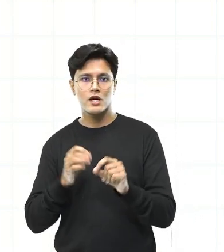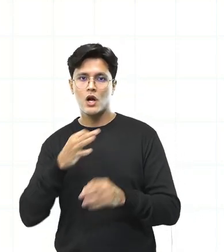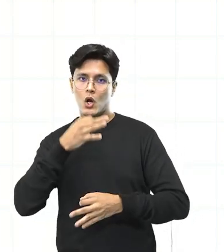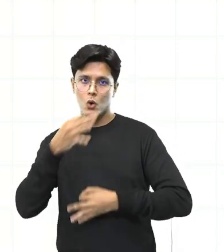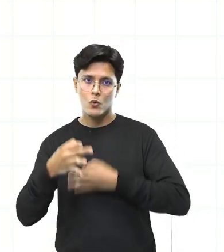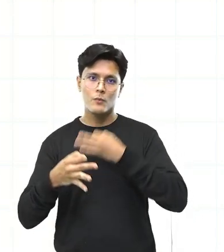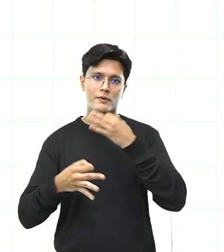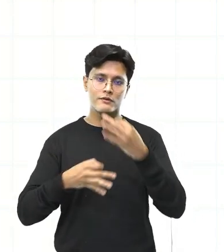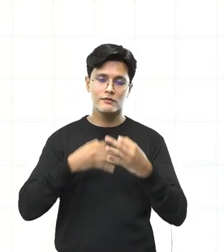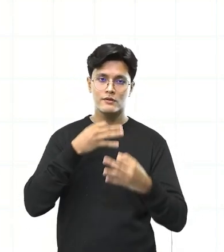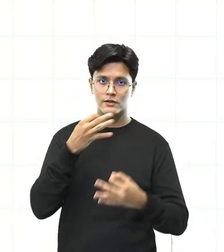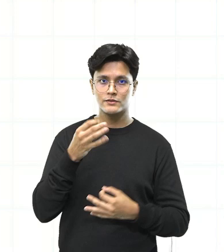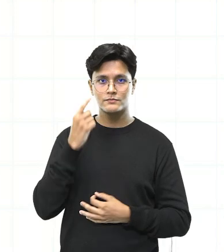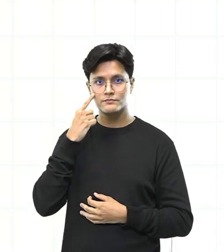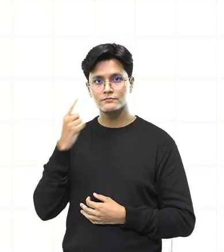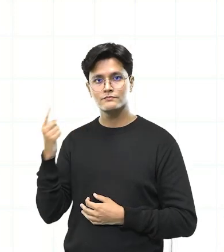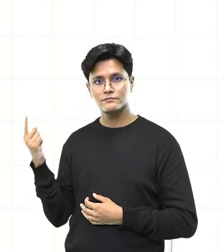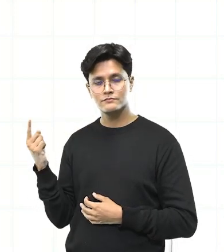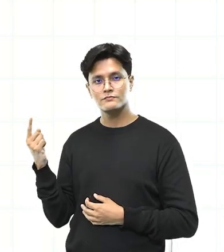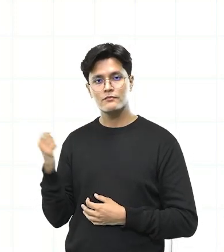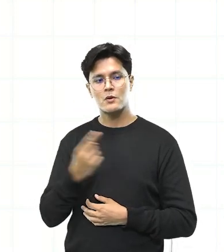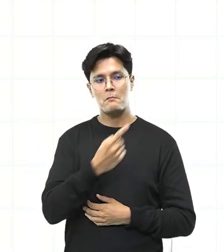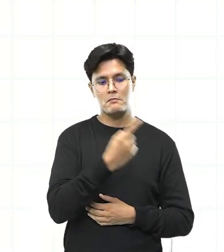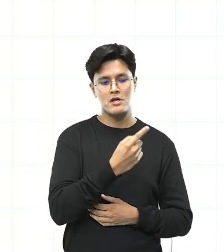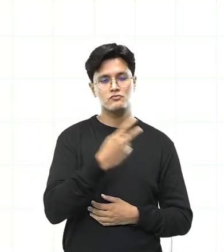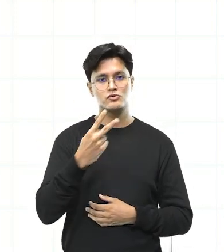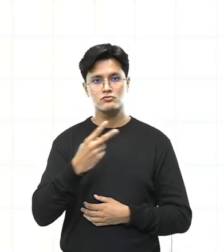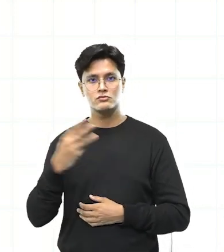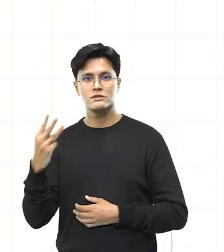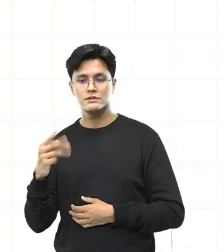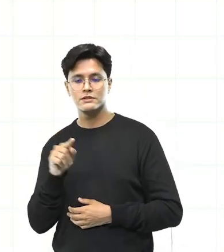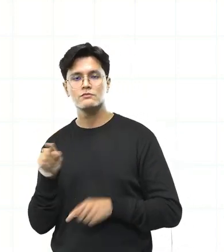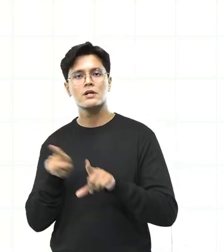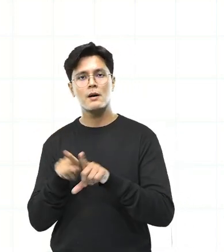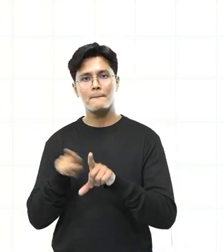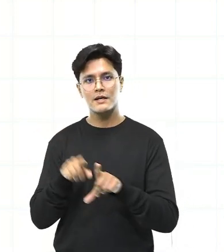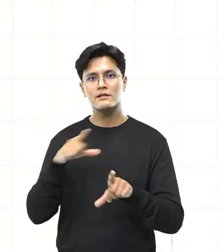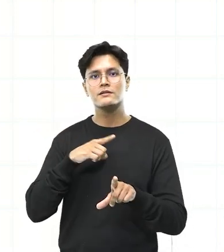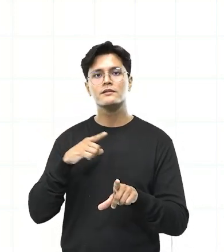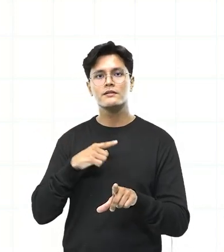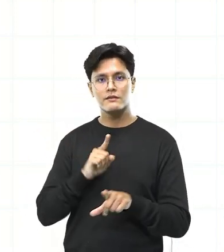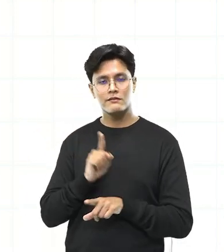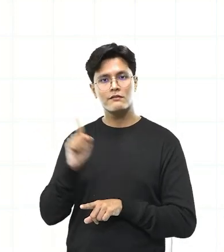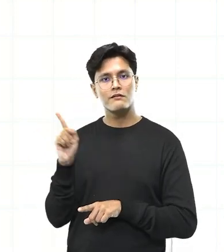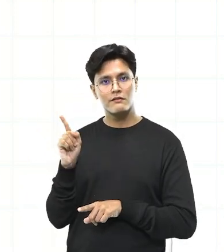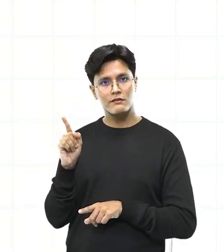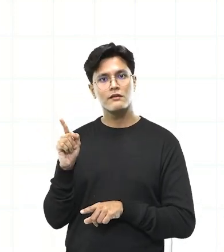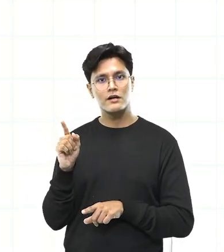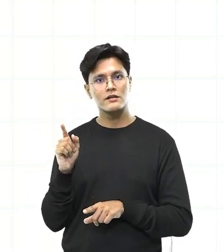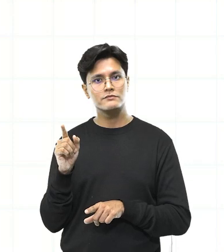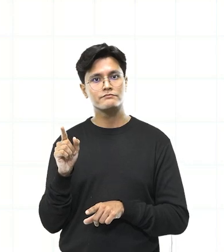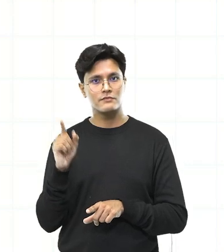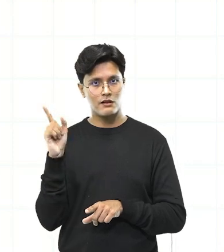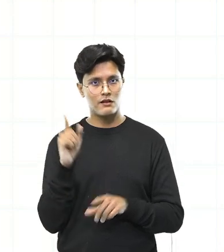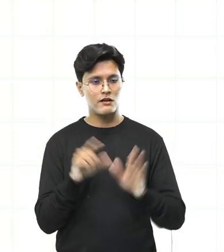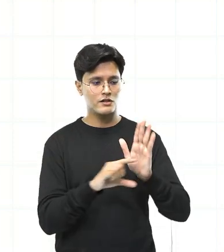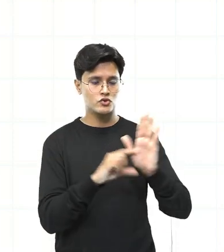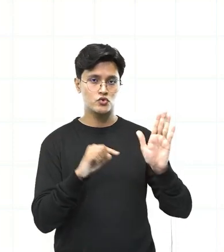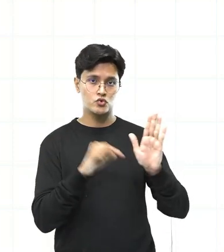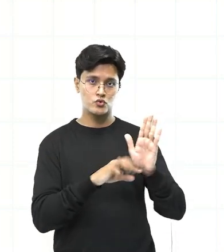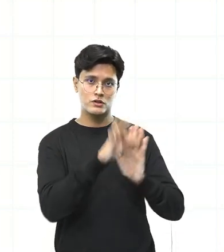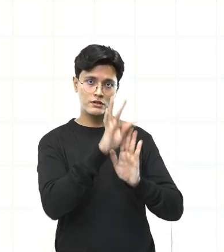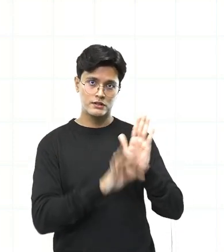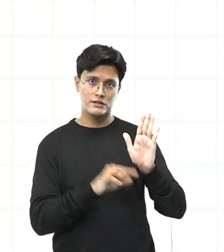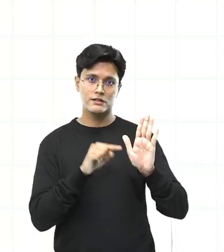comentários que nós acabamos de ver aqui também estão presentes lá nesse texto, né? No texto que a gente